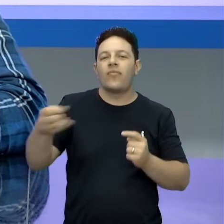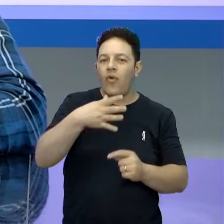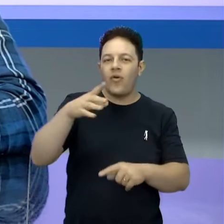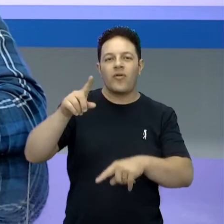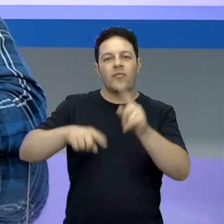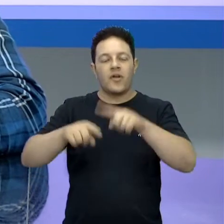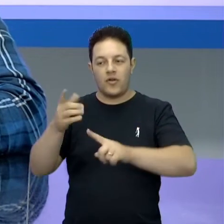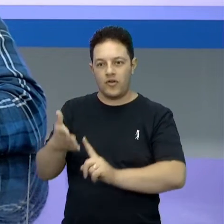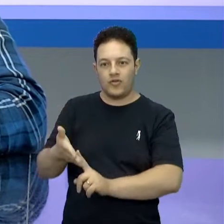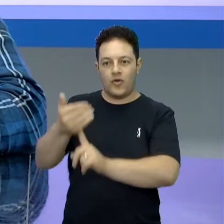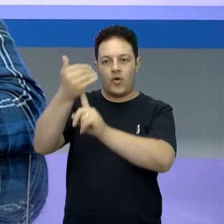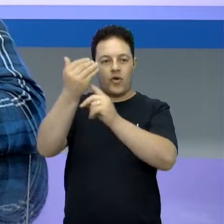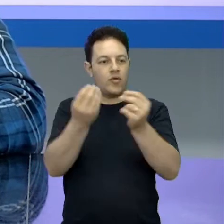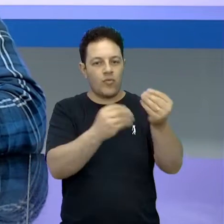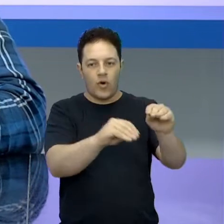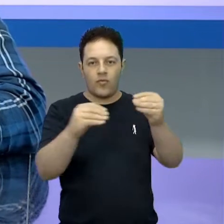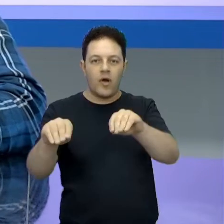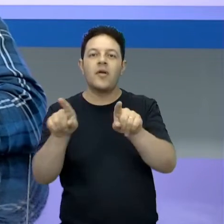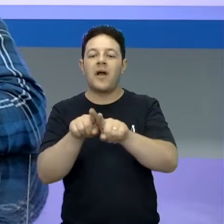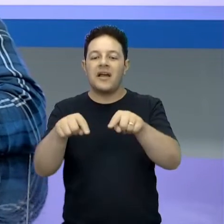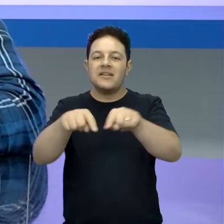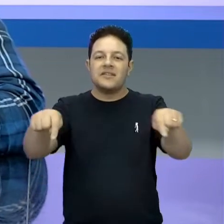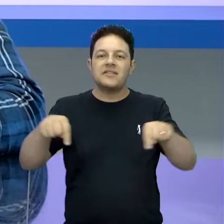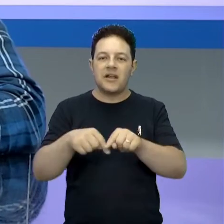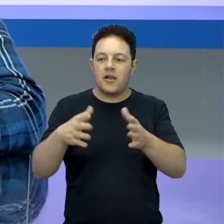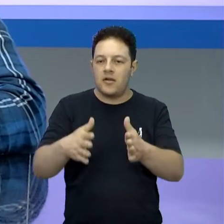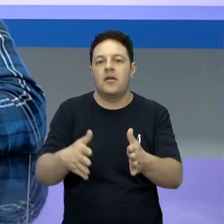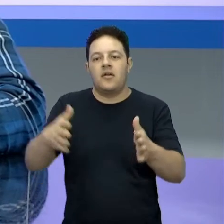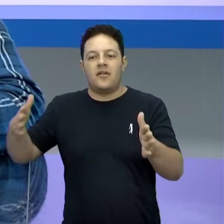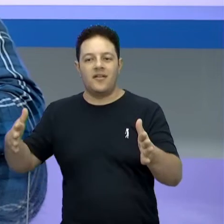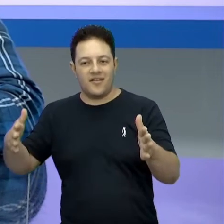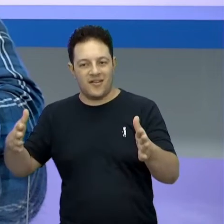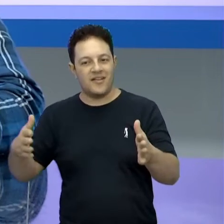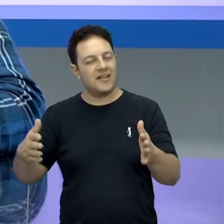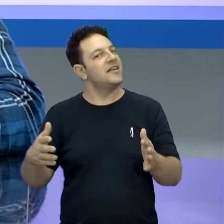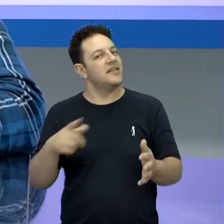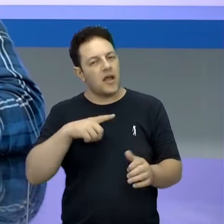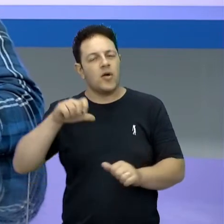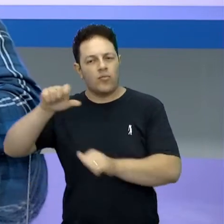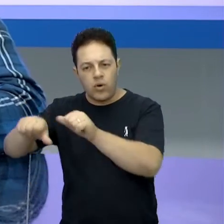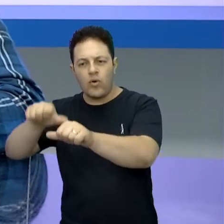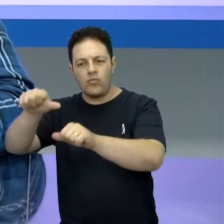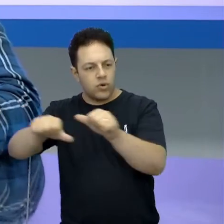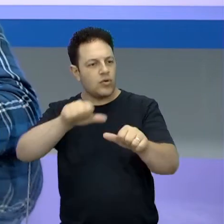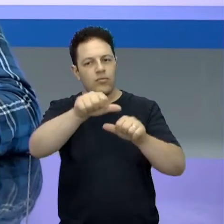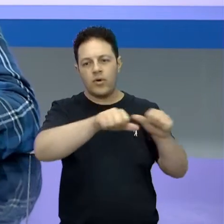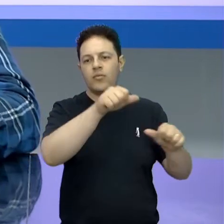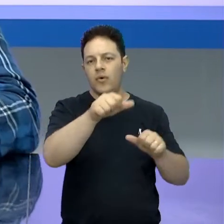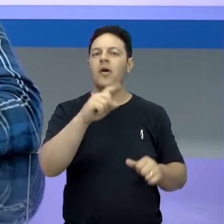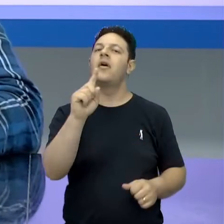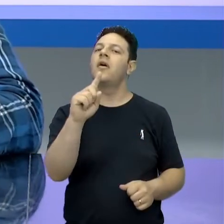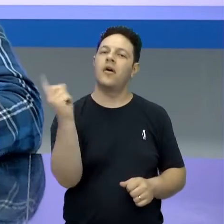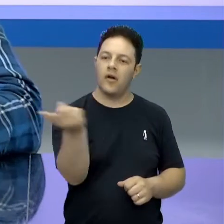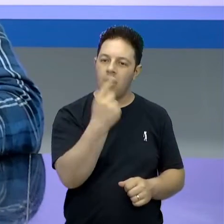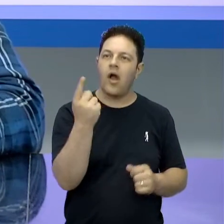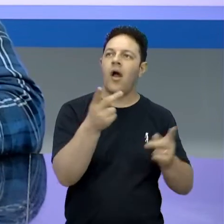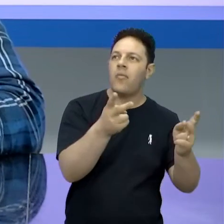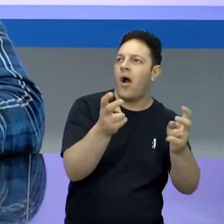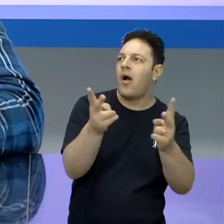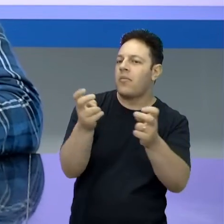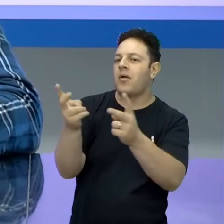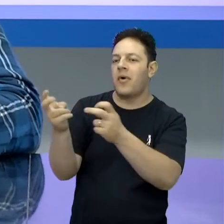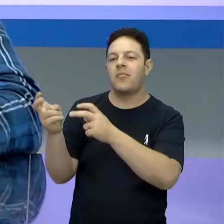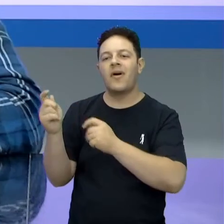materiais tecnológicos, ampliação de salas, enfim. Então, são grandes mudanças que vocês conseguem perceber,